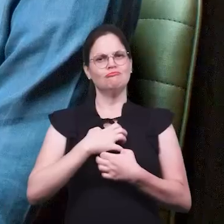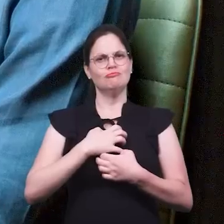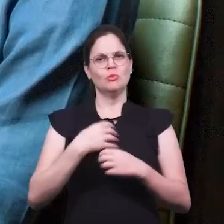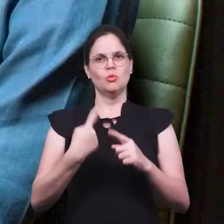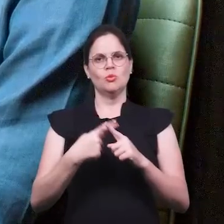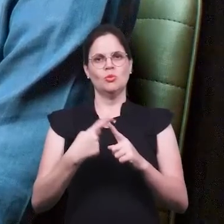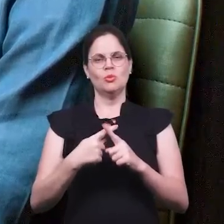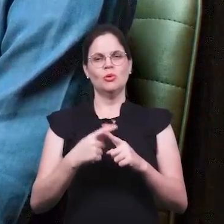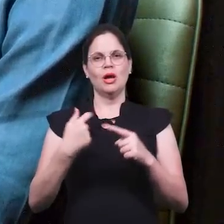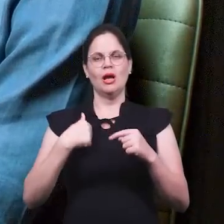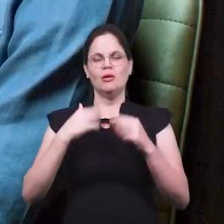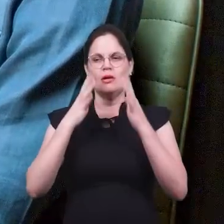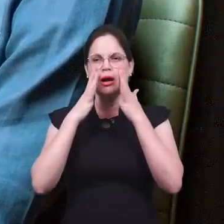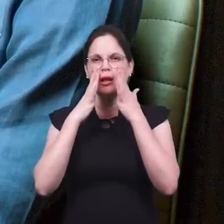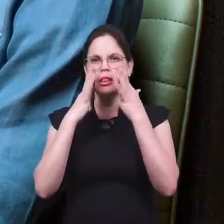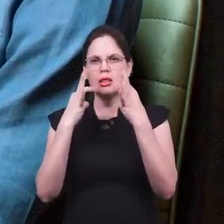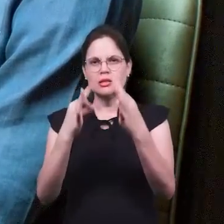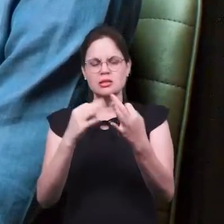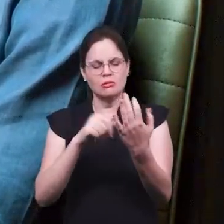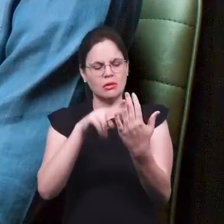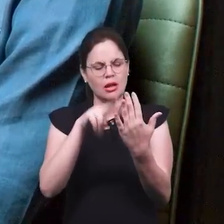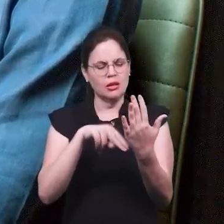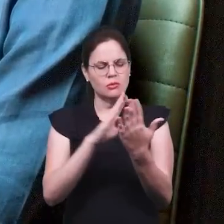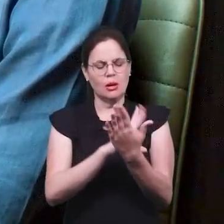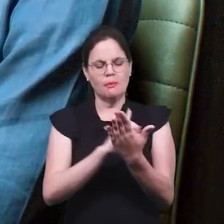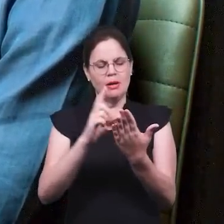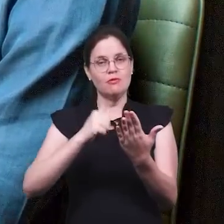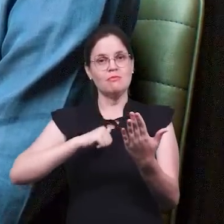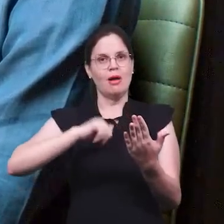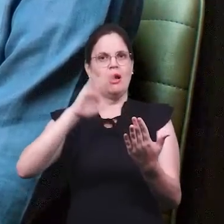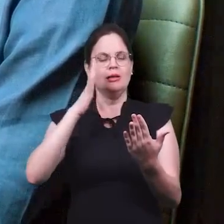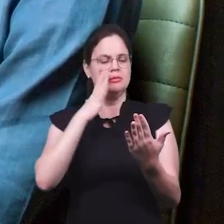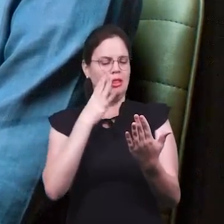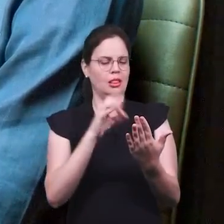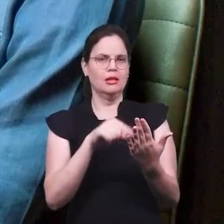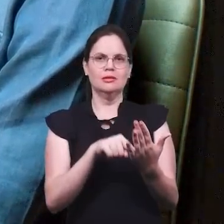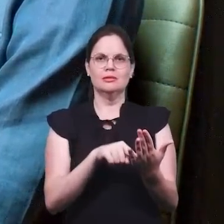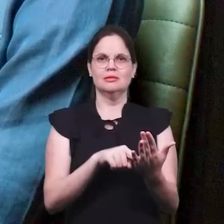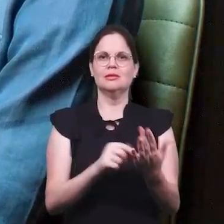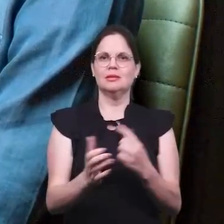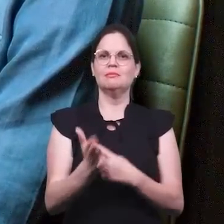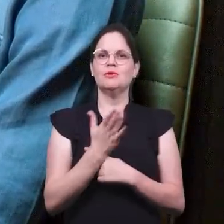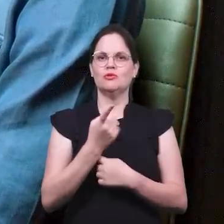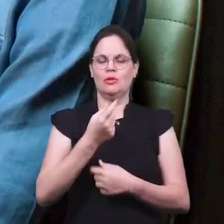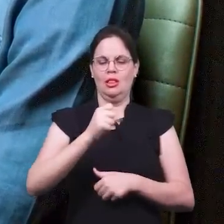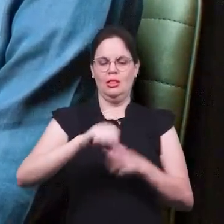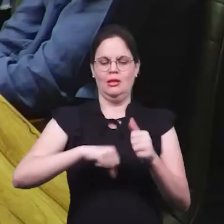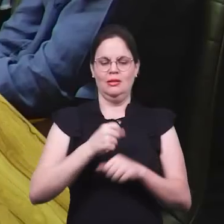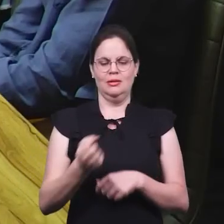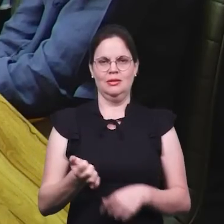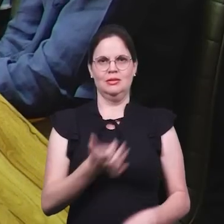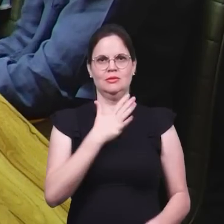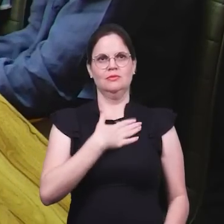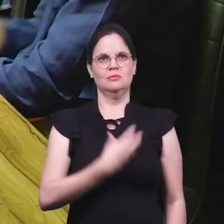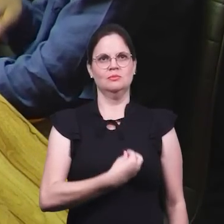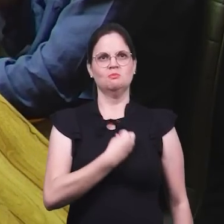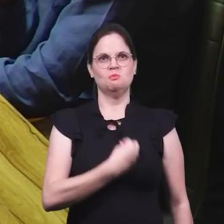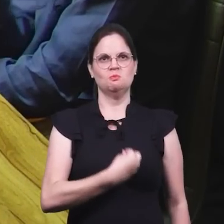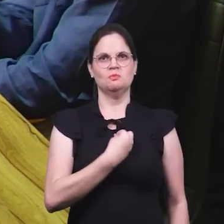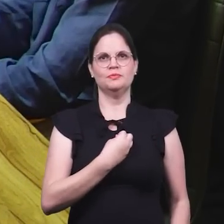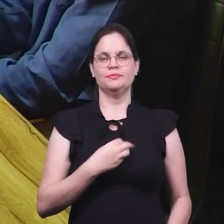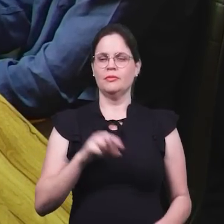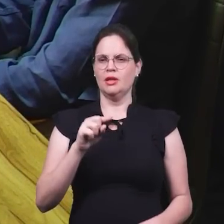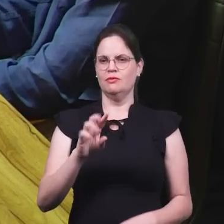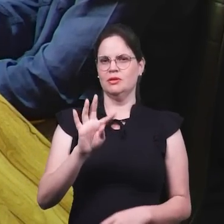dar mais atenção a ler a palavra, e isso me ajudou muito, foi uma transformação na minha vida. E